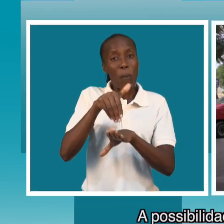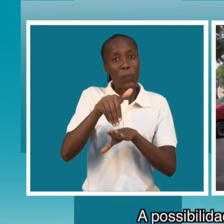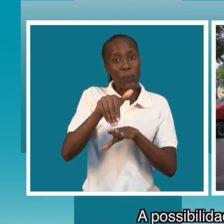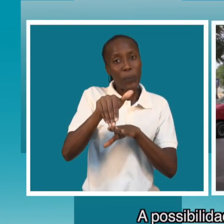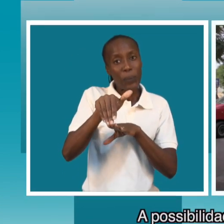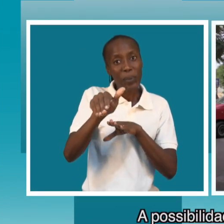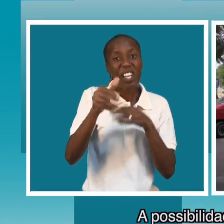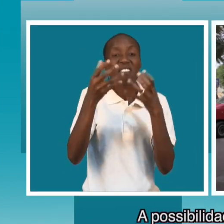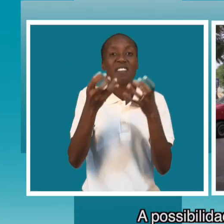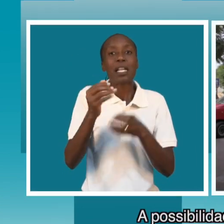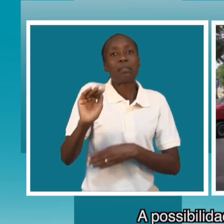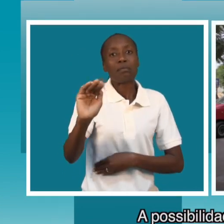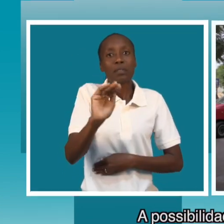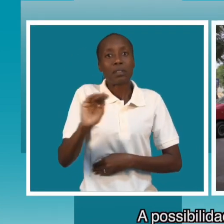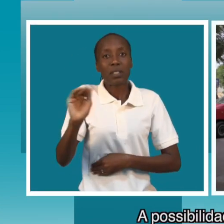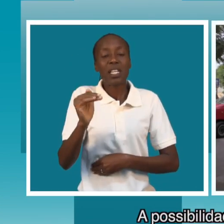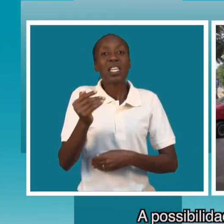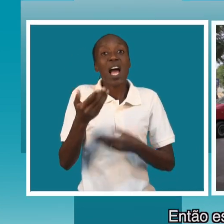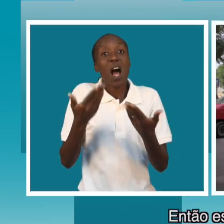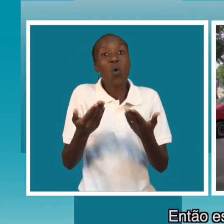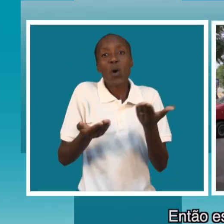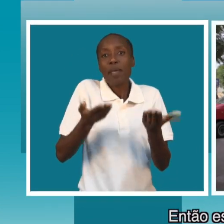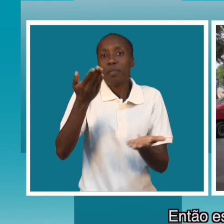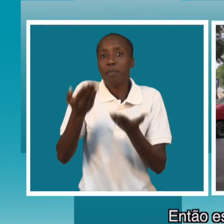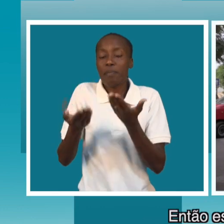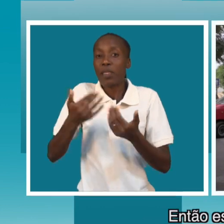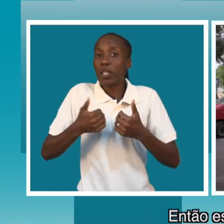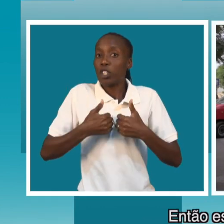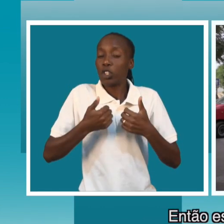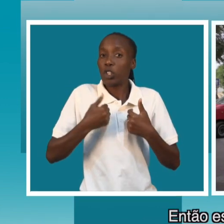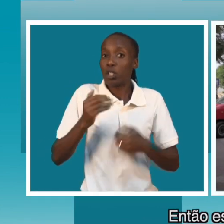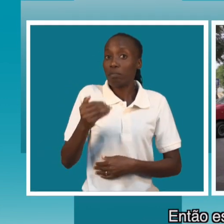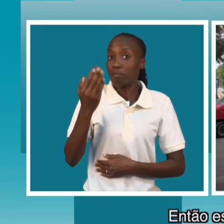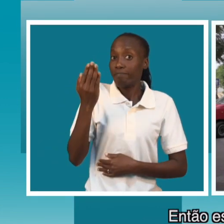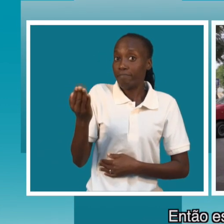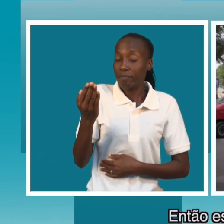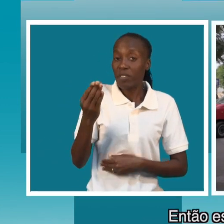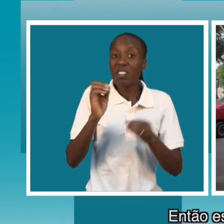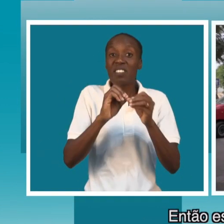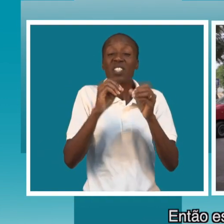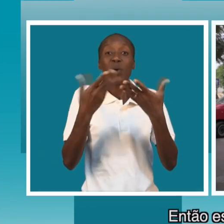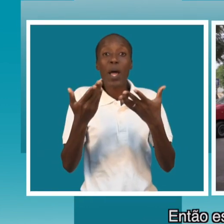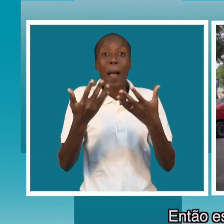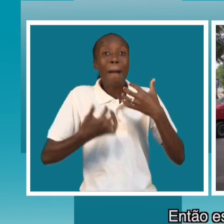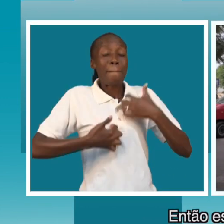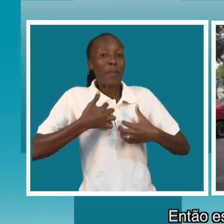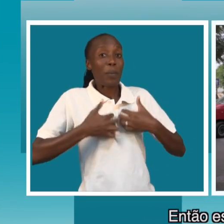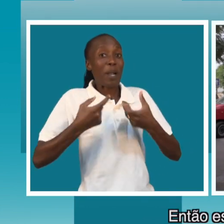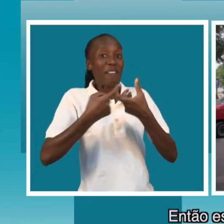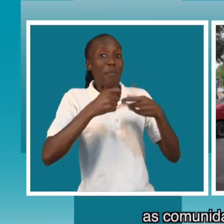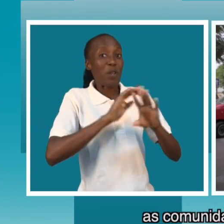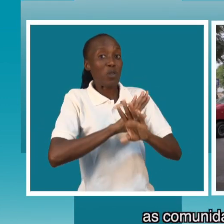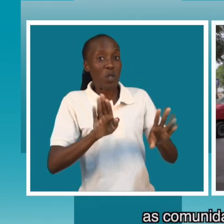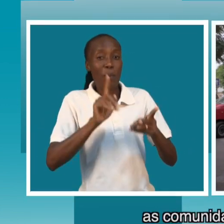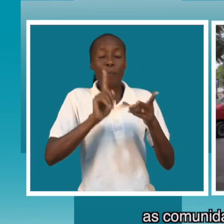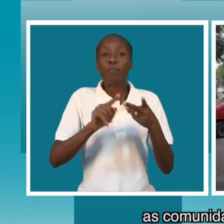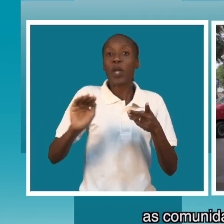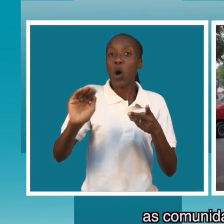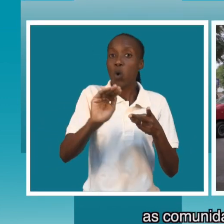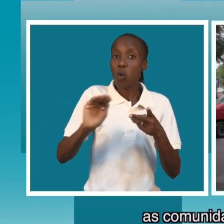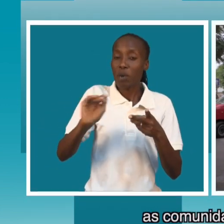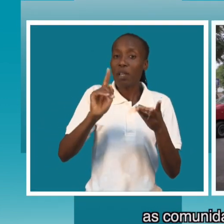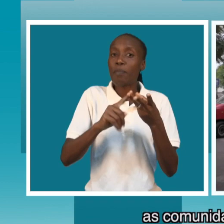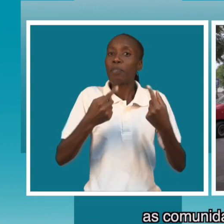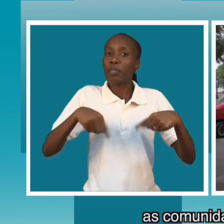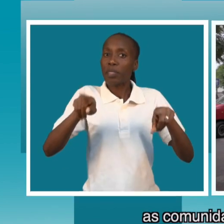sociedade depende muito da camada juvenil. Então, isto é uma questão que não só deve preocupar as famílias e as comunidades, mas